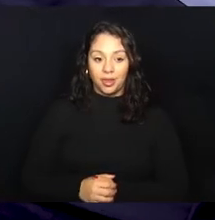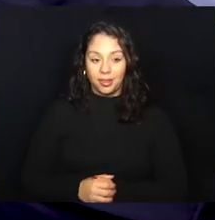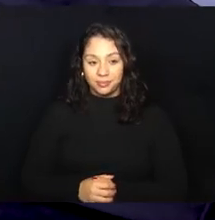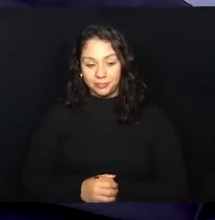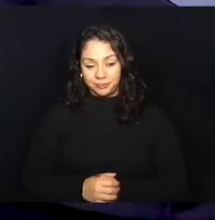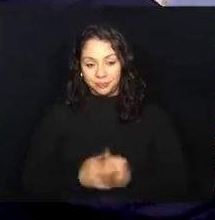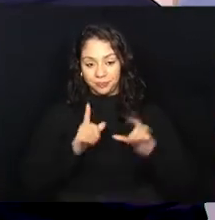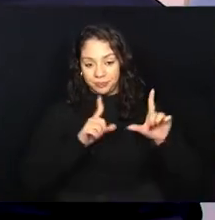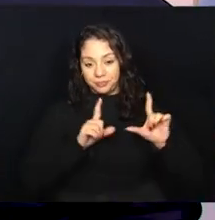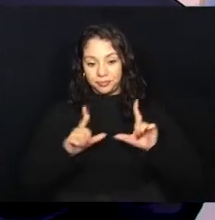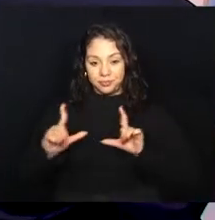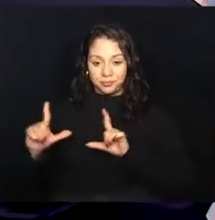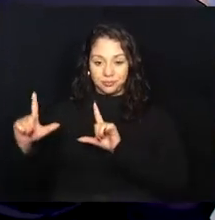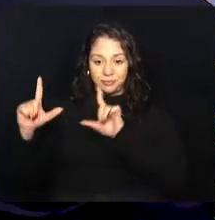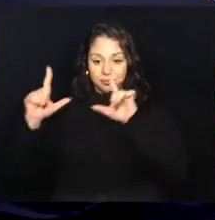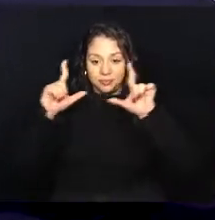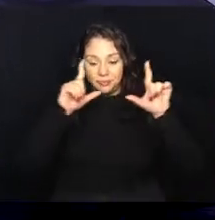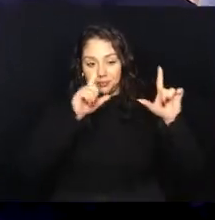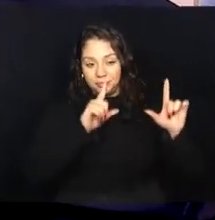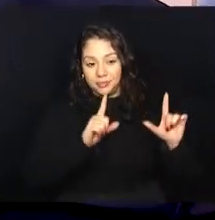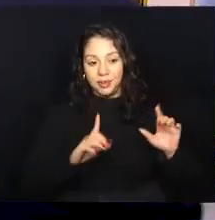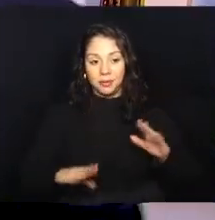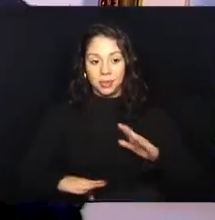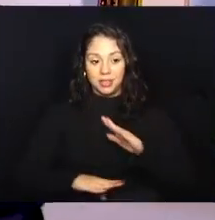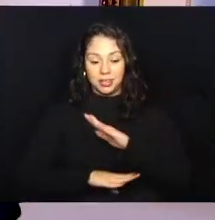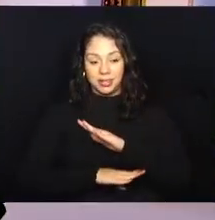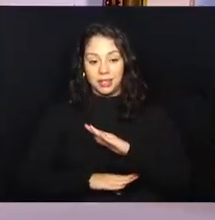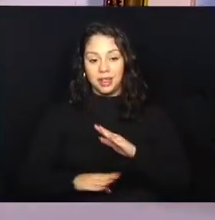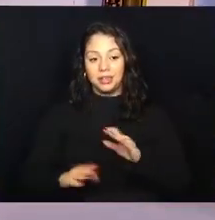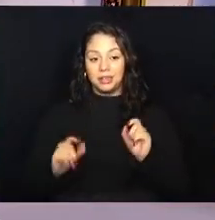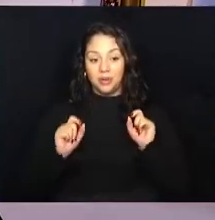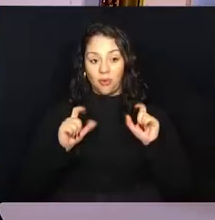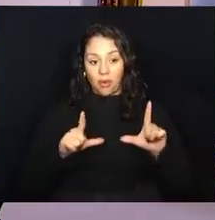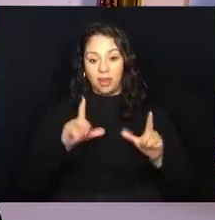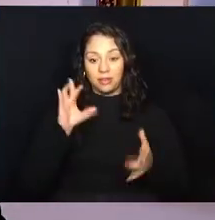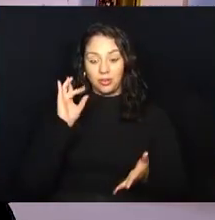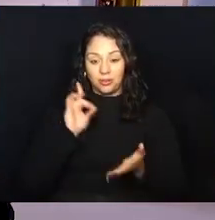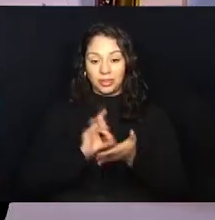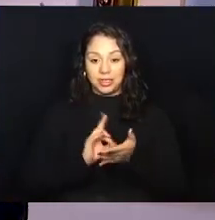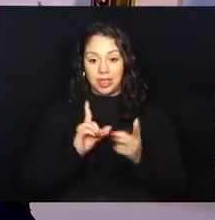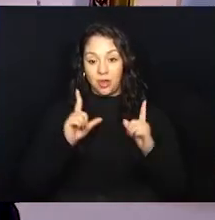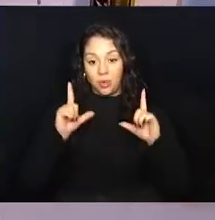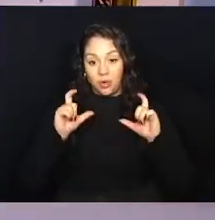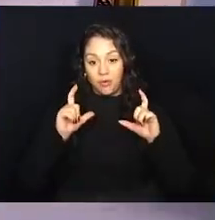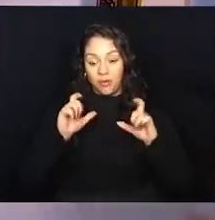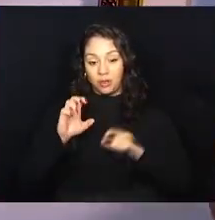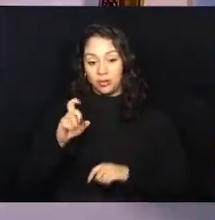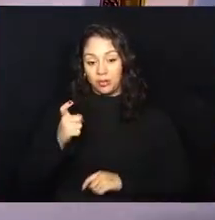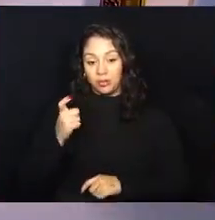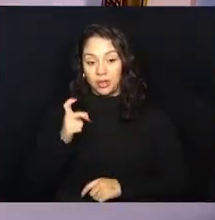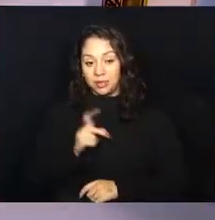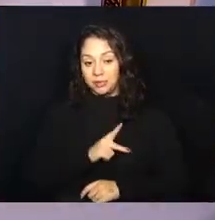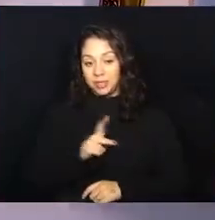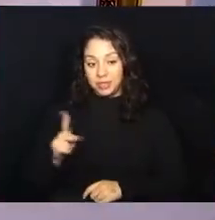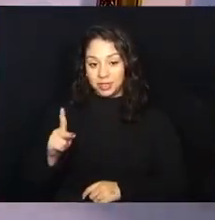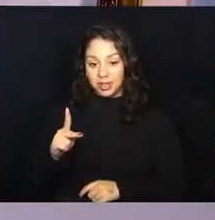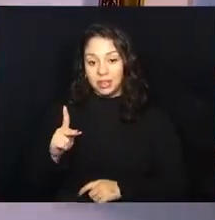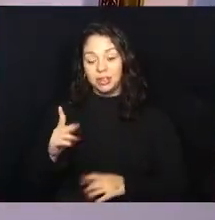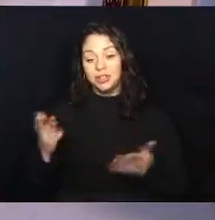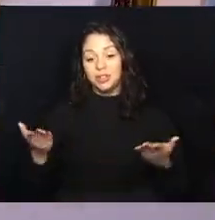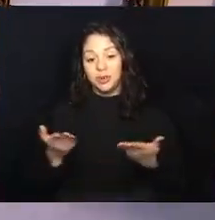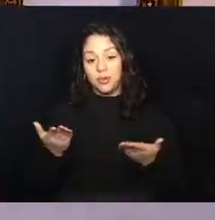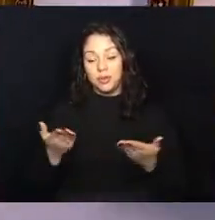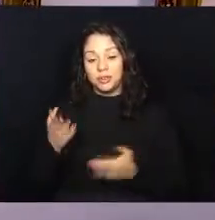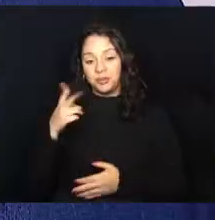foi inaugurada na galeria de presidentes da Câmara Municipal de Campinas o quadro oficial com a foto do ex-presidente